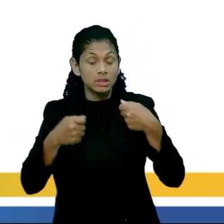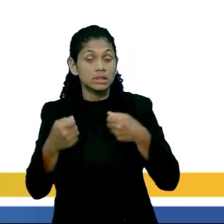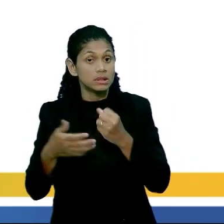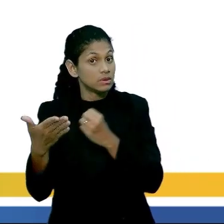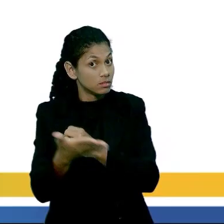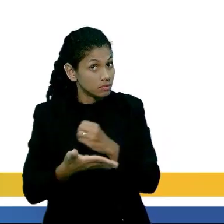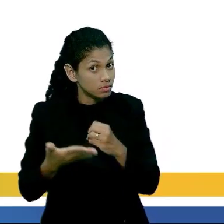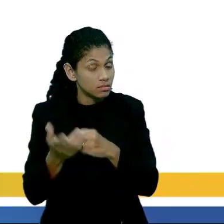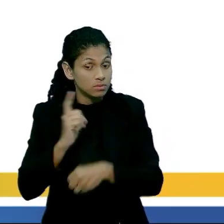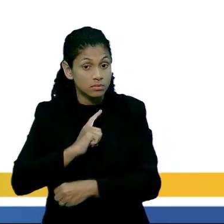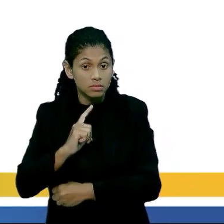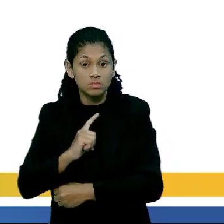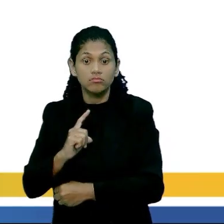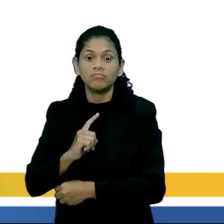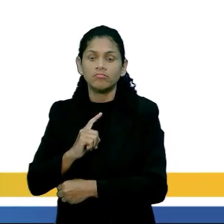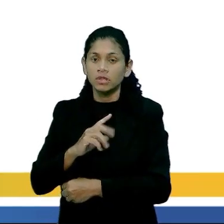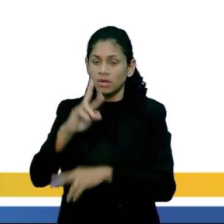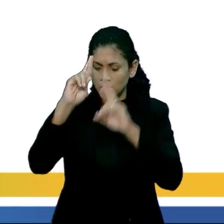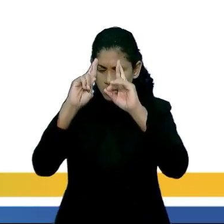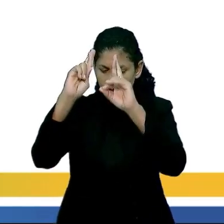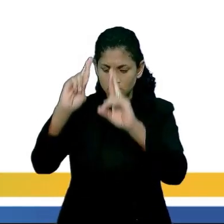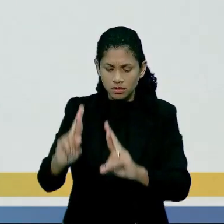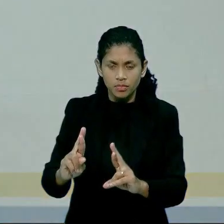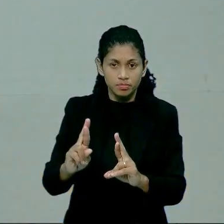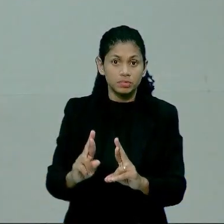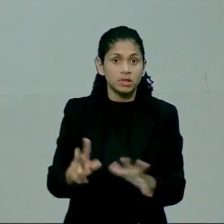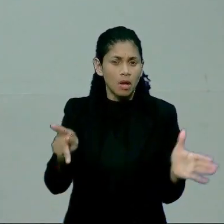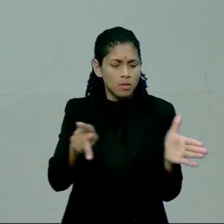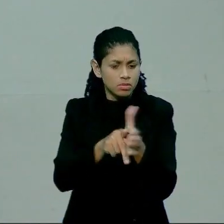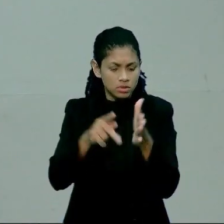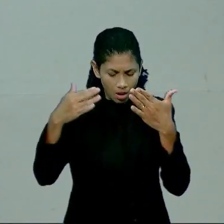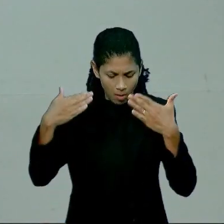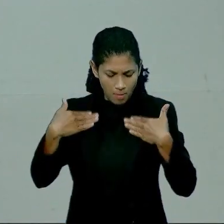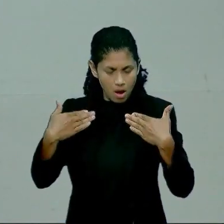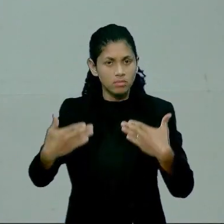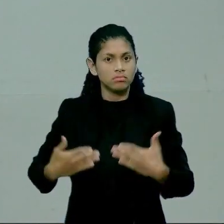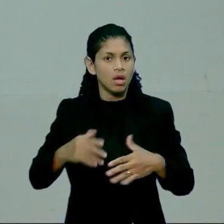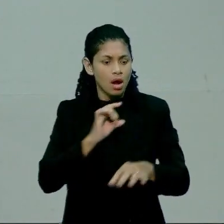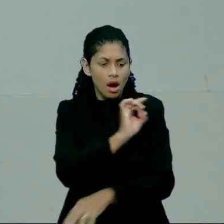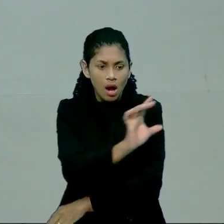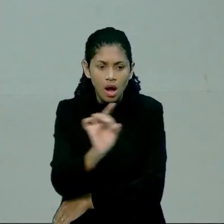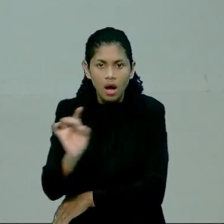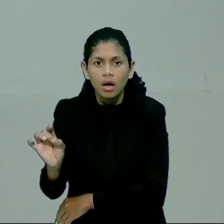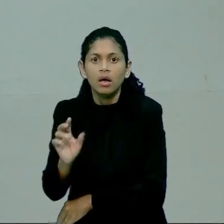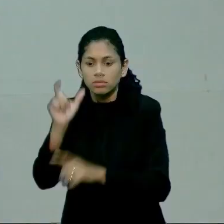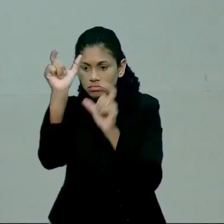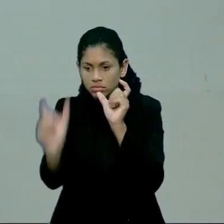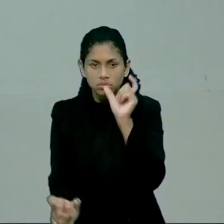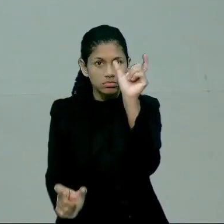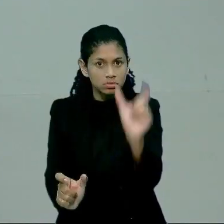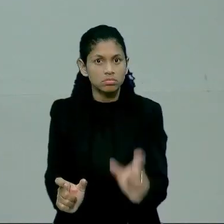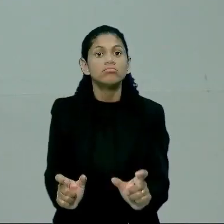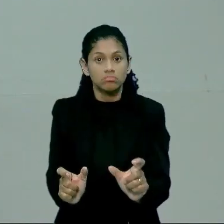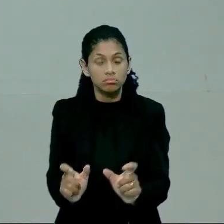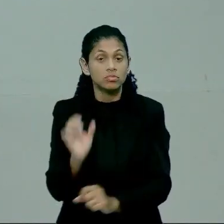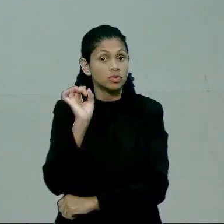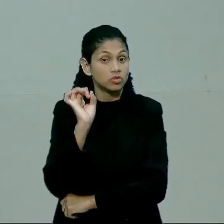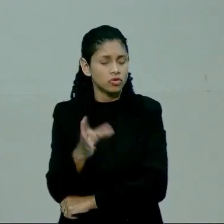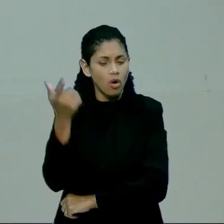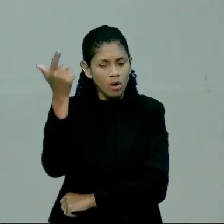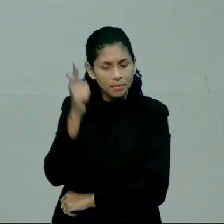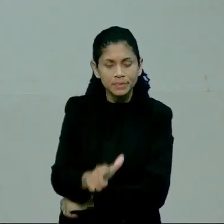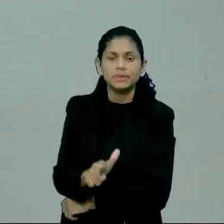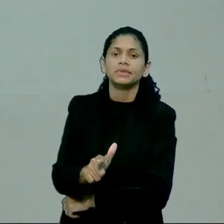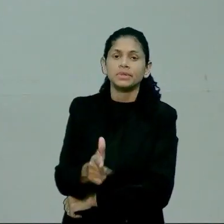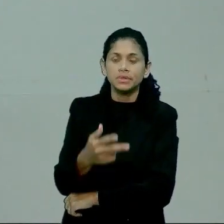como respeitar as especificidades do corpo. Aqui a gente só está repetindo e dando esse direcionamento, que o